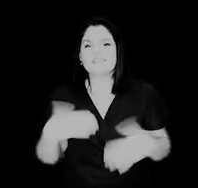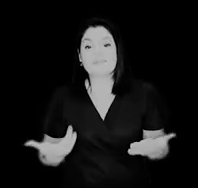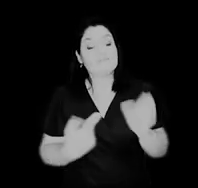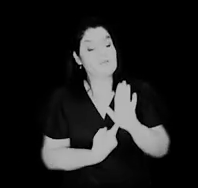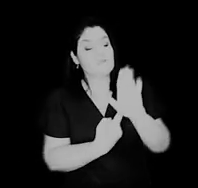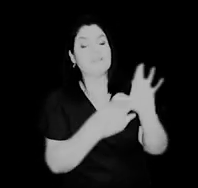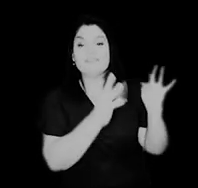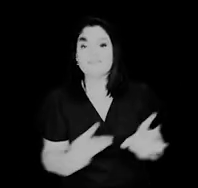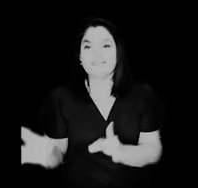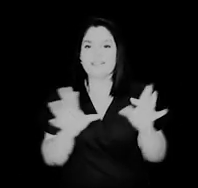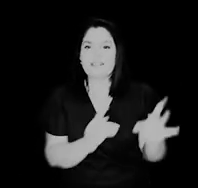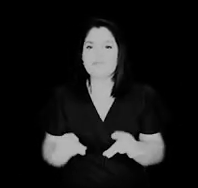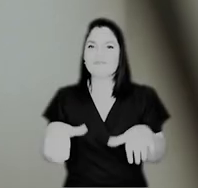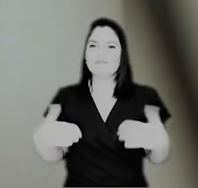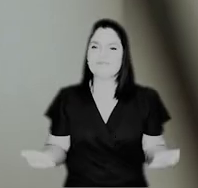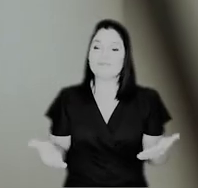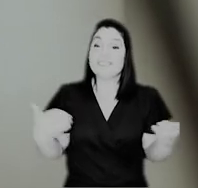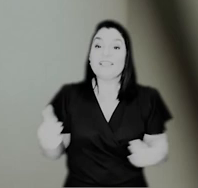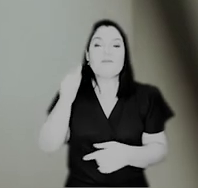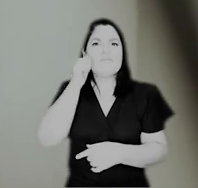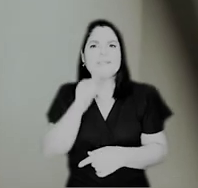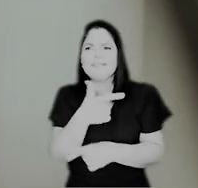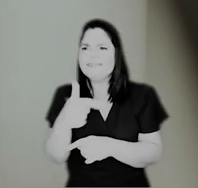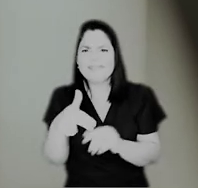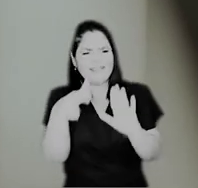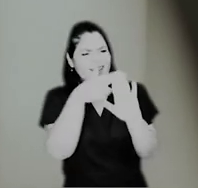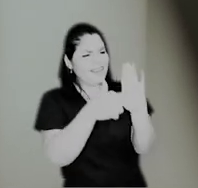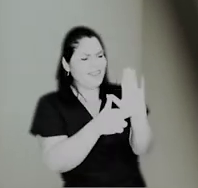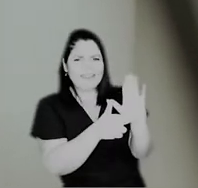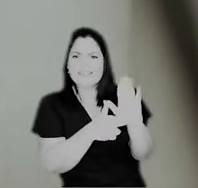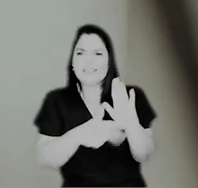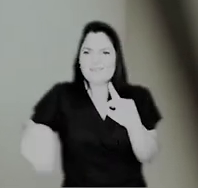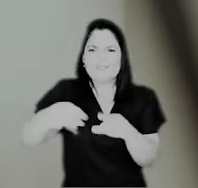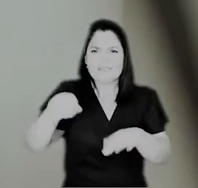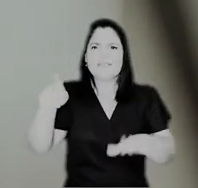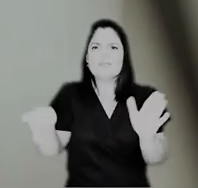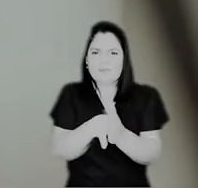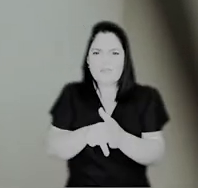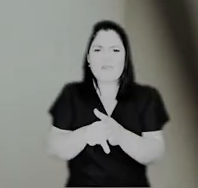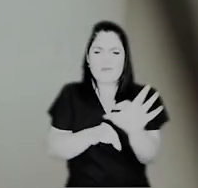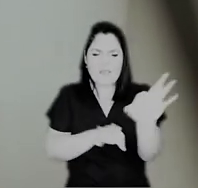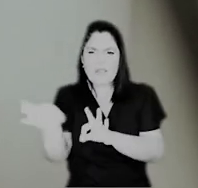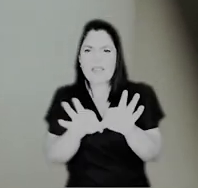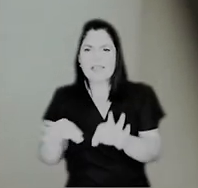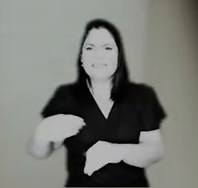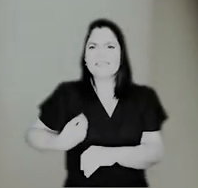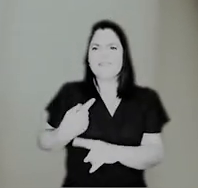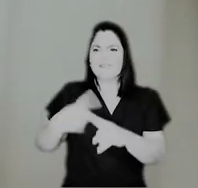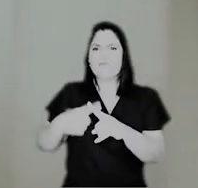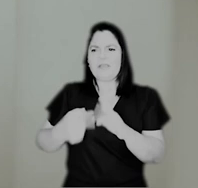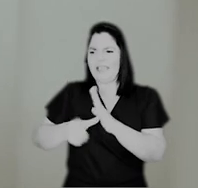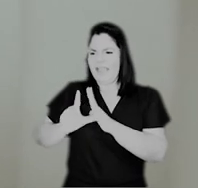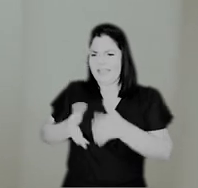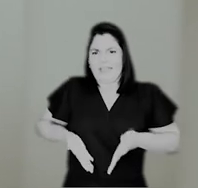estamos mostrando todo dia isso. Então, meninas, não tenham roteiros, né? Construam seus próprios roteiros. A gente não nasce